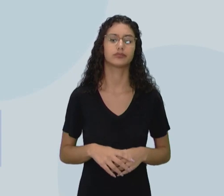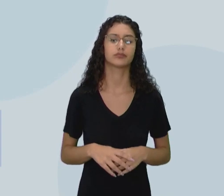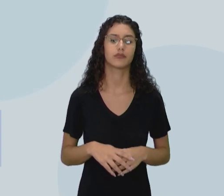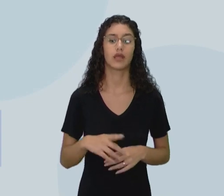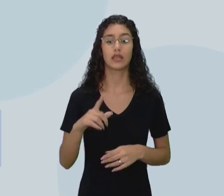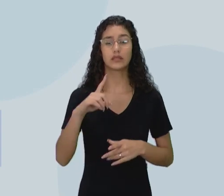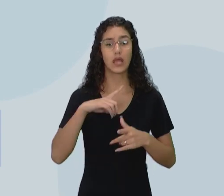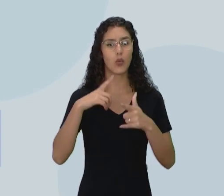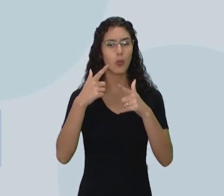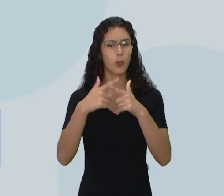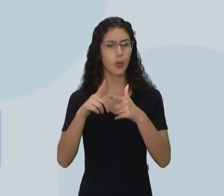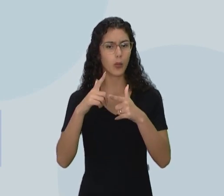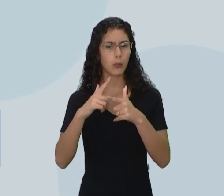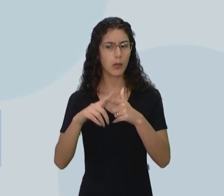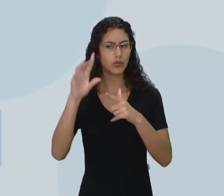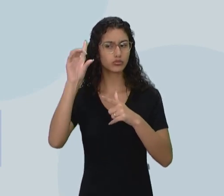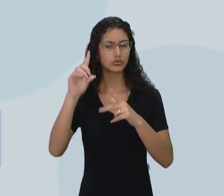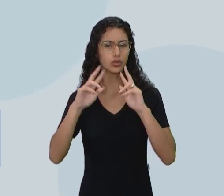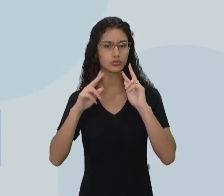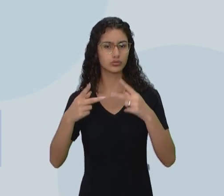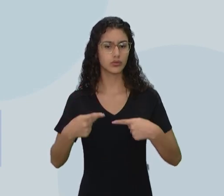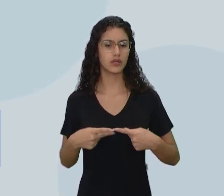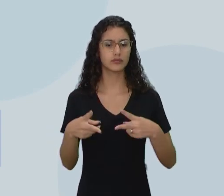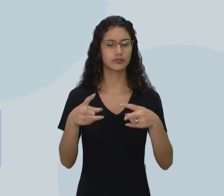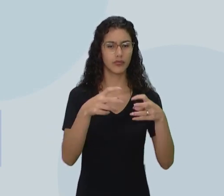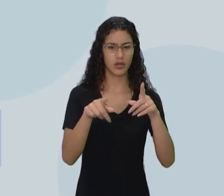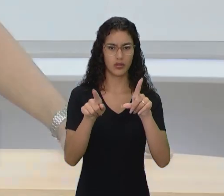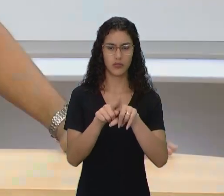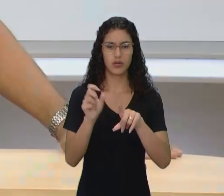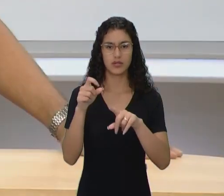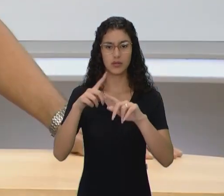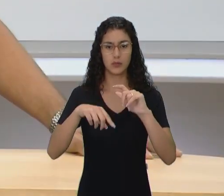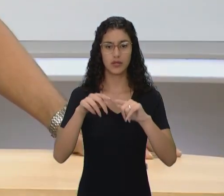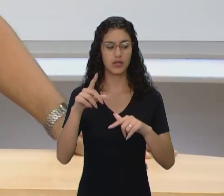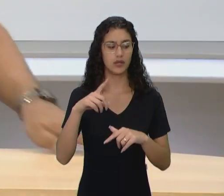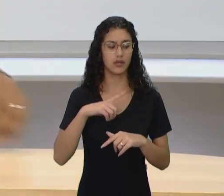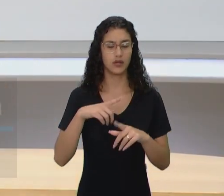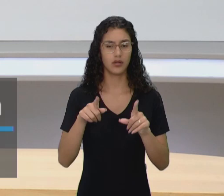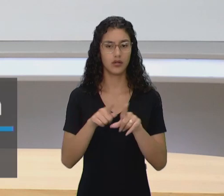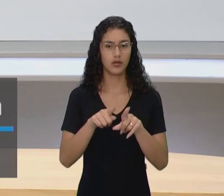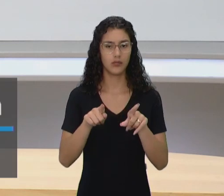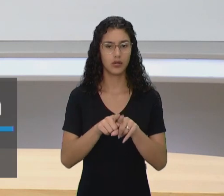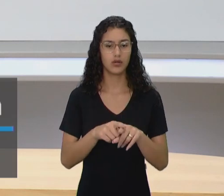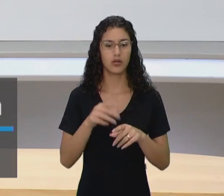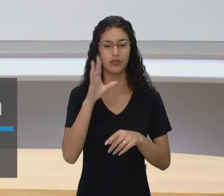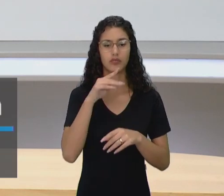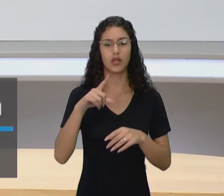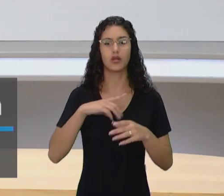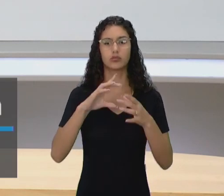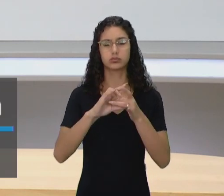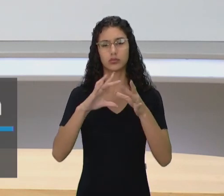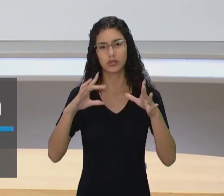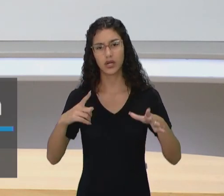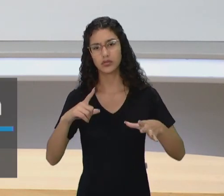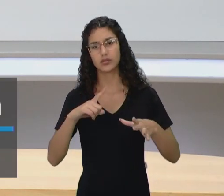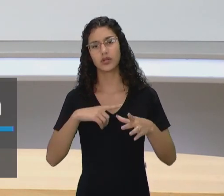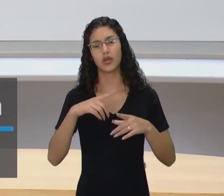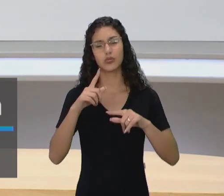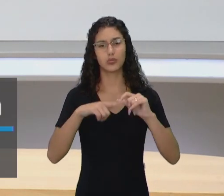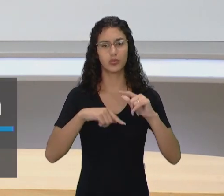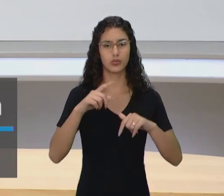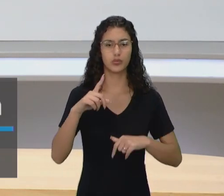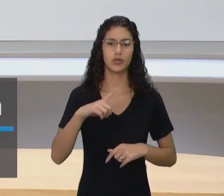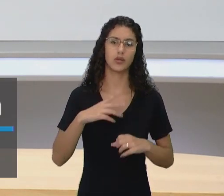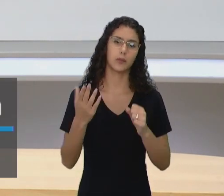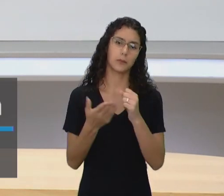algum desrespeito aos direitos humanos? Aí você vai verificar se na matéria tem algo que fale contra a liberdade, contra os direitos básicos